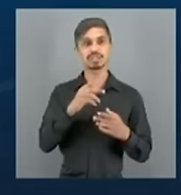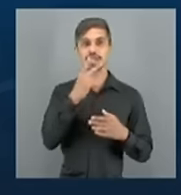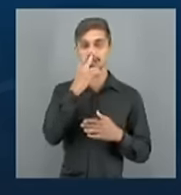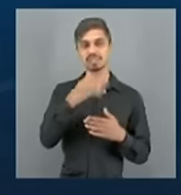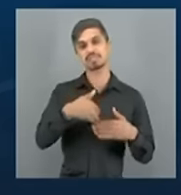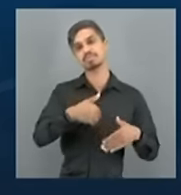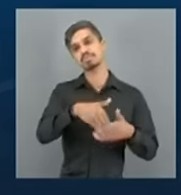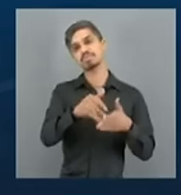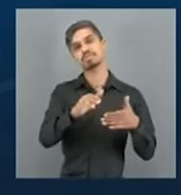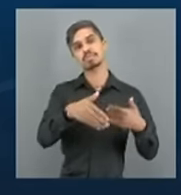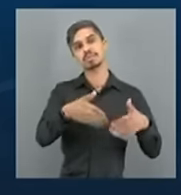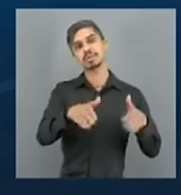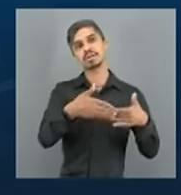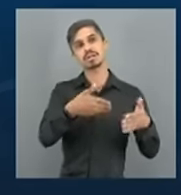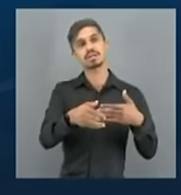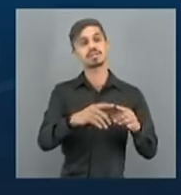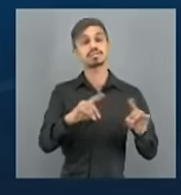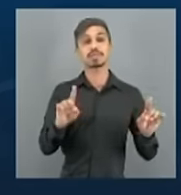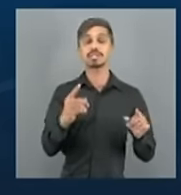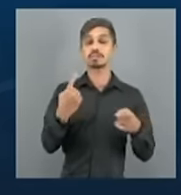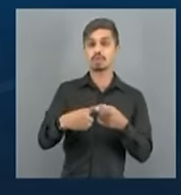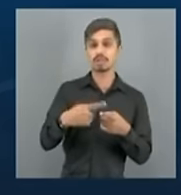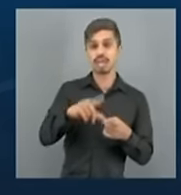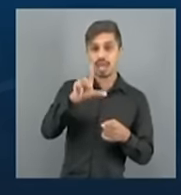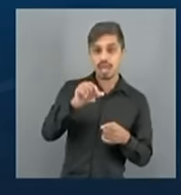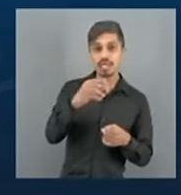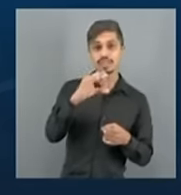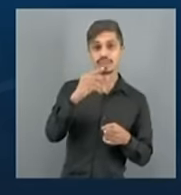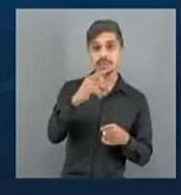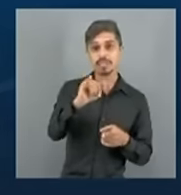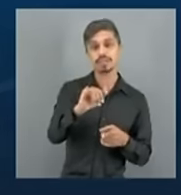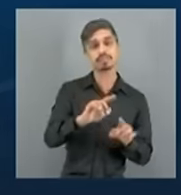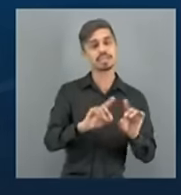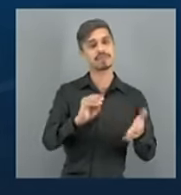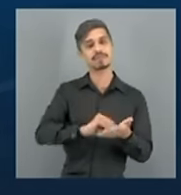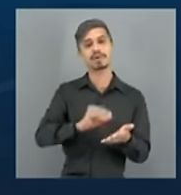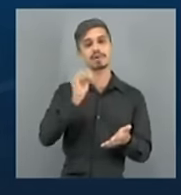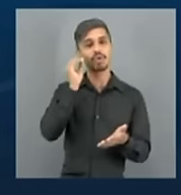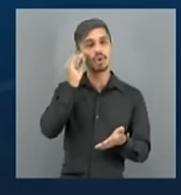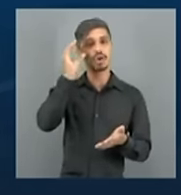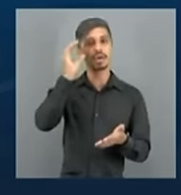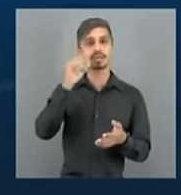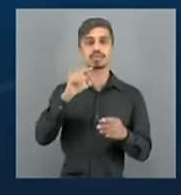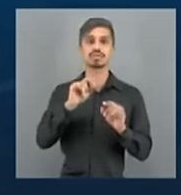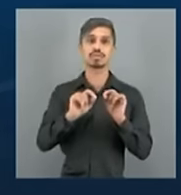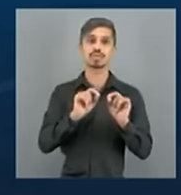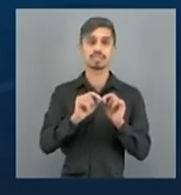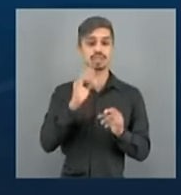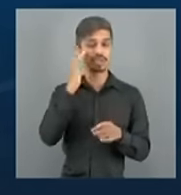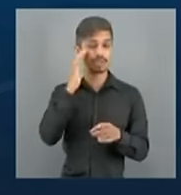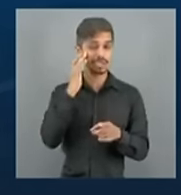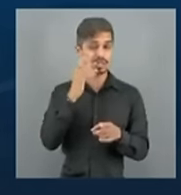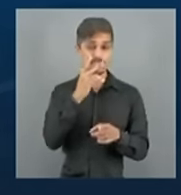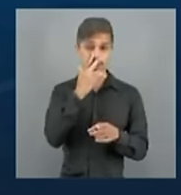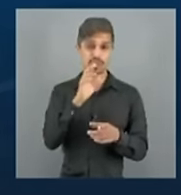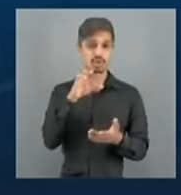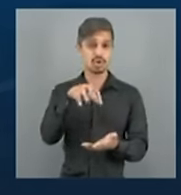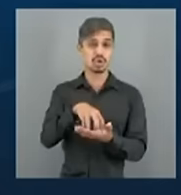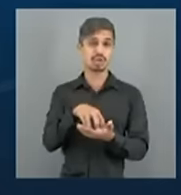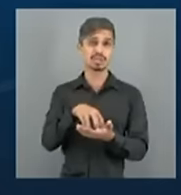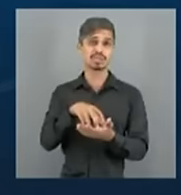pizza, mas não pela CPI, tá? Por falta de conhecimento. De entender que a CPI é só apenas um órgão